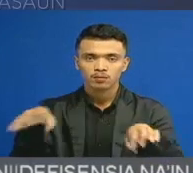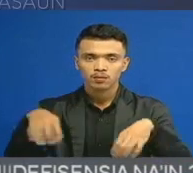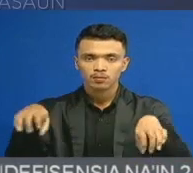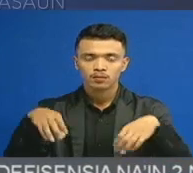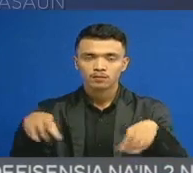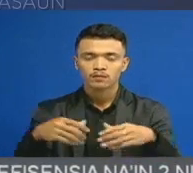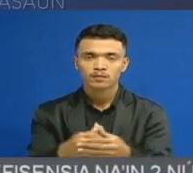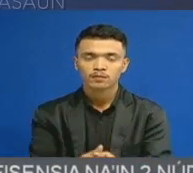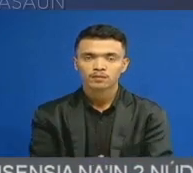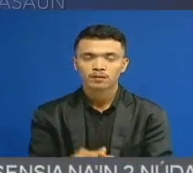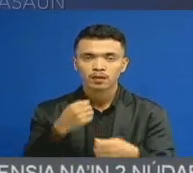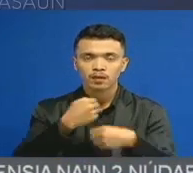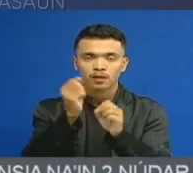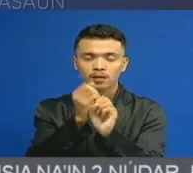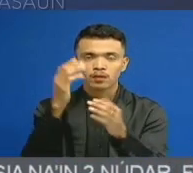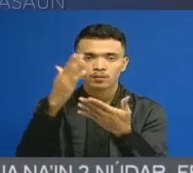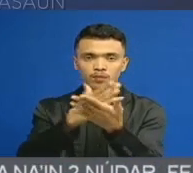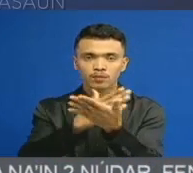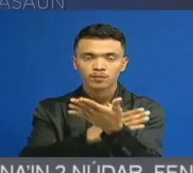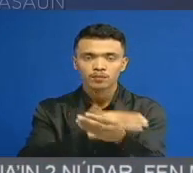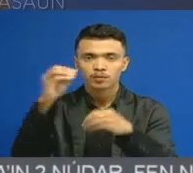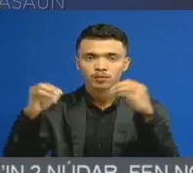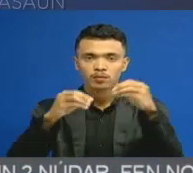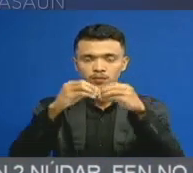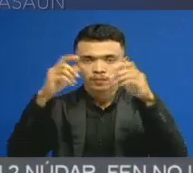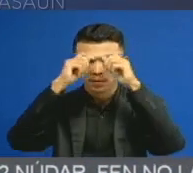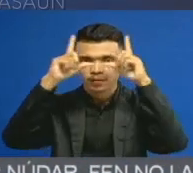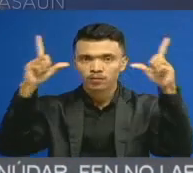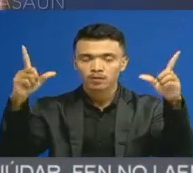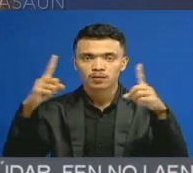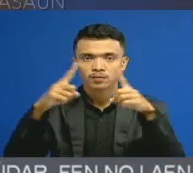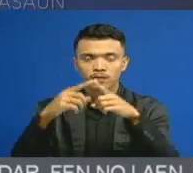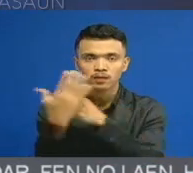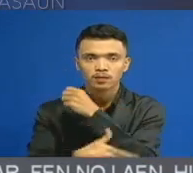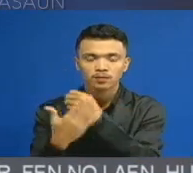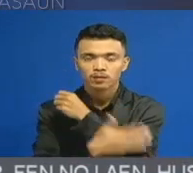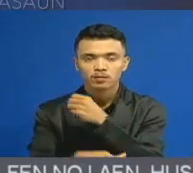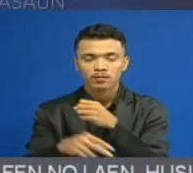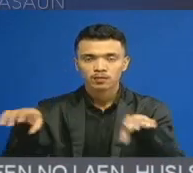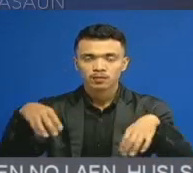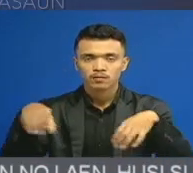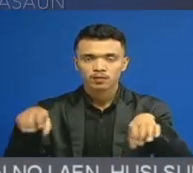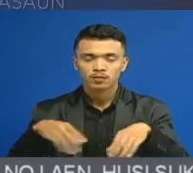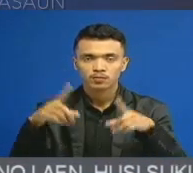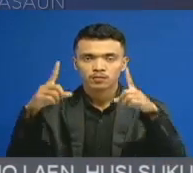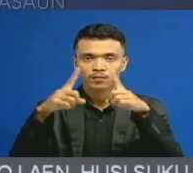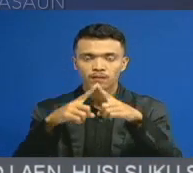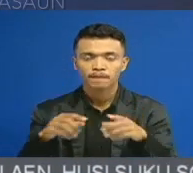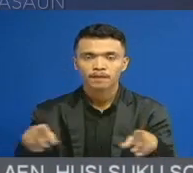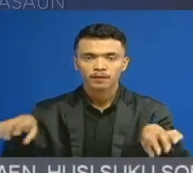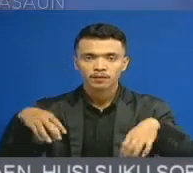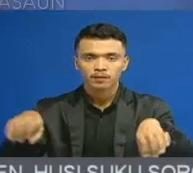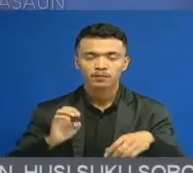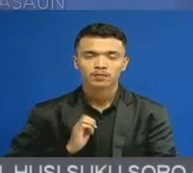hal mos ni hal promove kono ba Timor Leste bai hana saun be maka ni servisu ba ida ne servisu diplomata